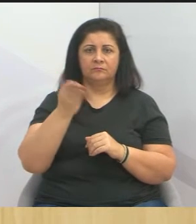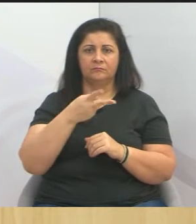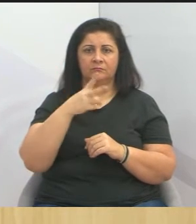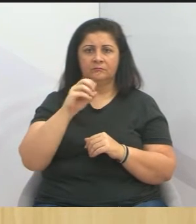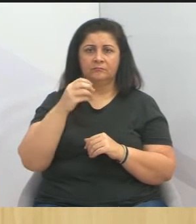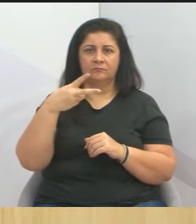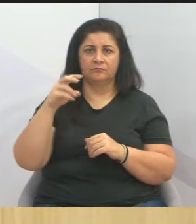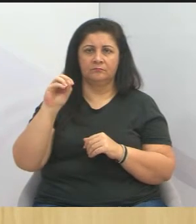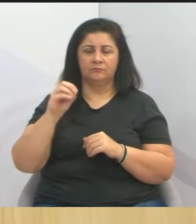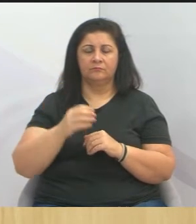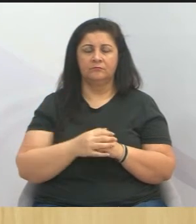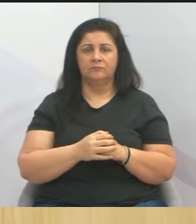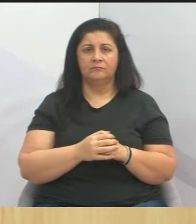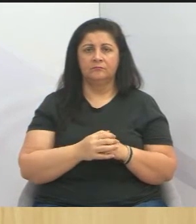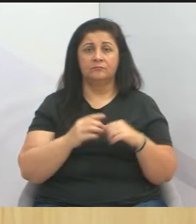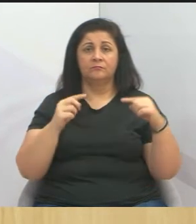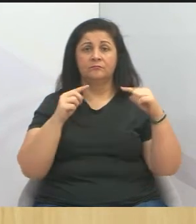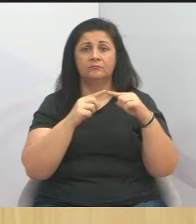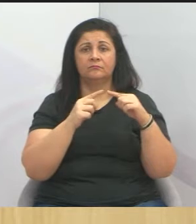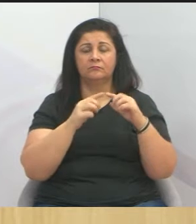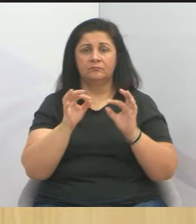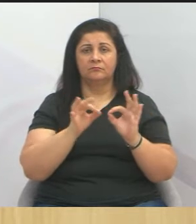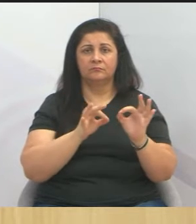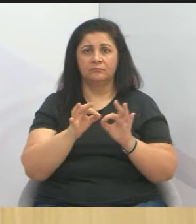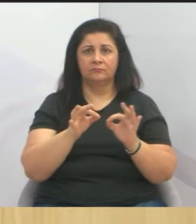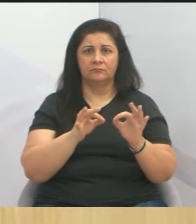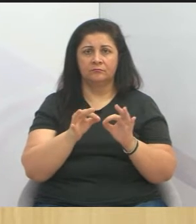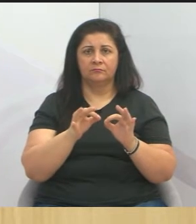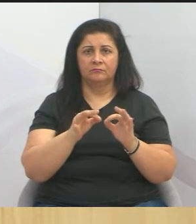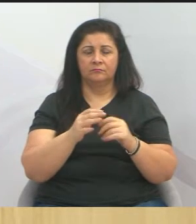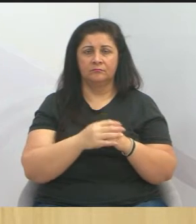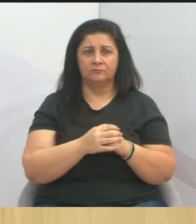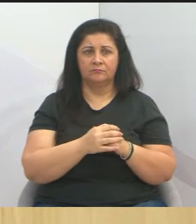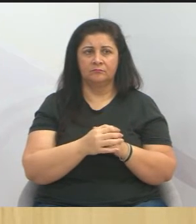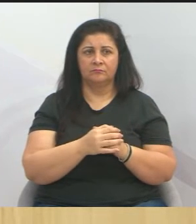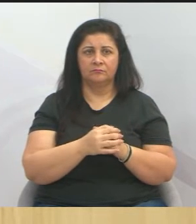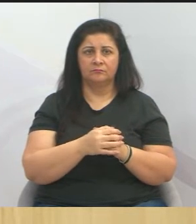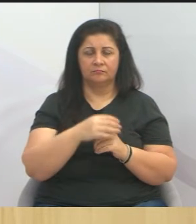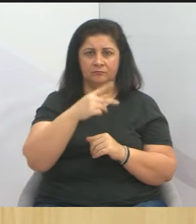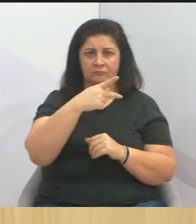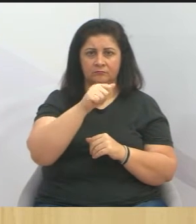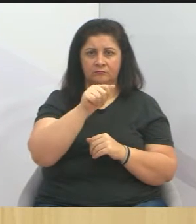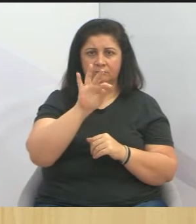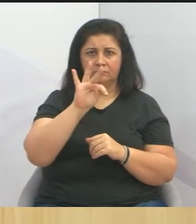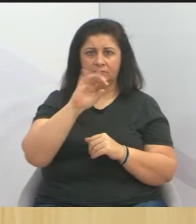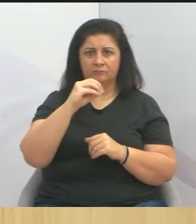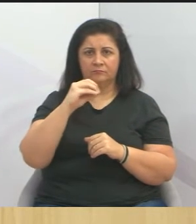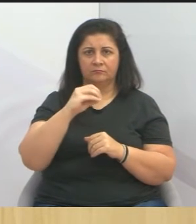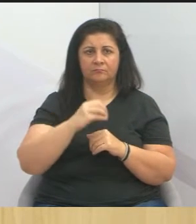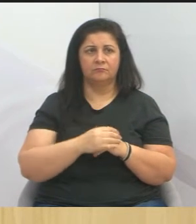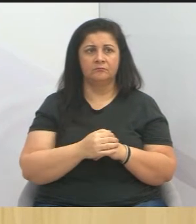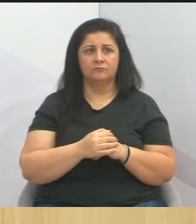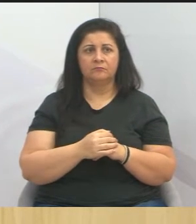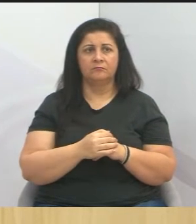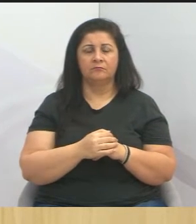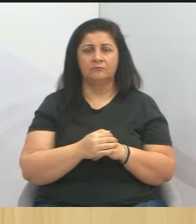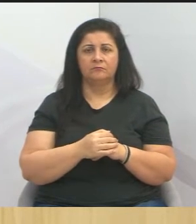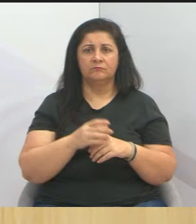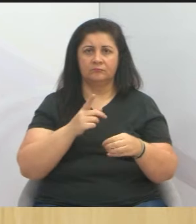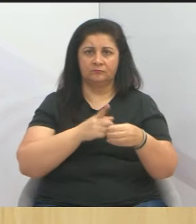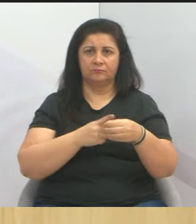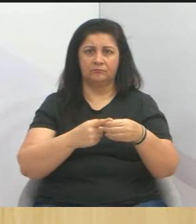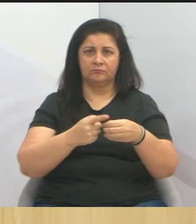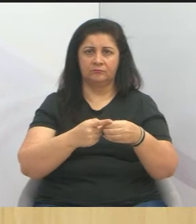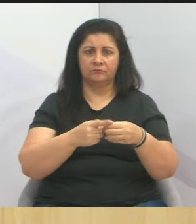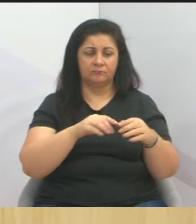280/2007 objetivando a implantação de pátio municipalizado para